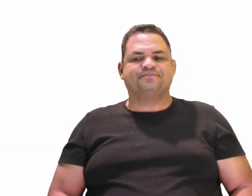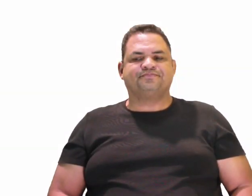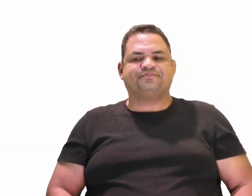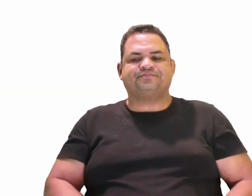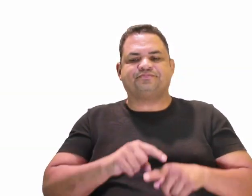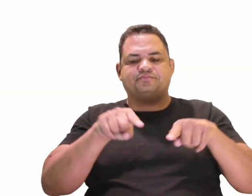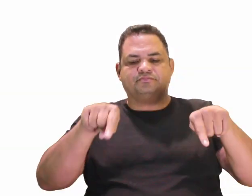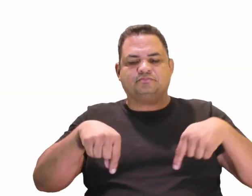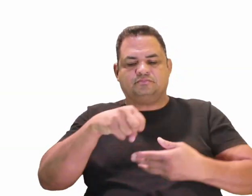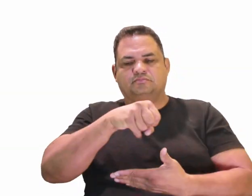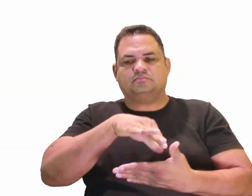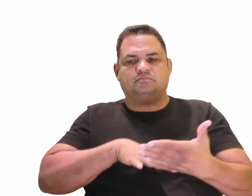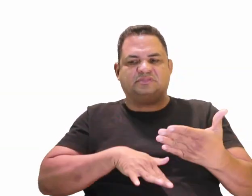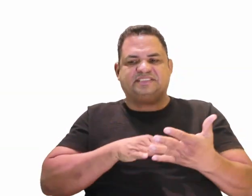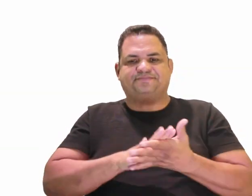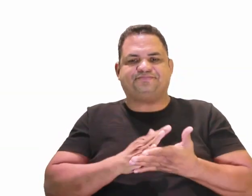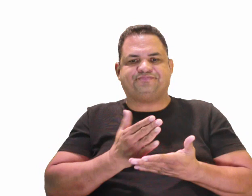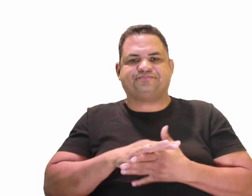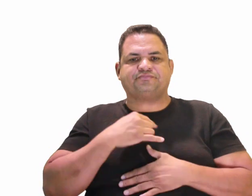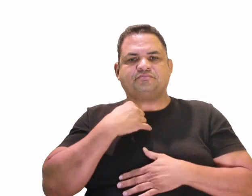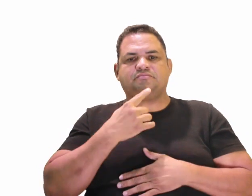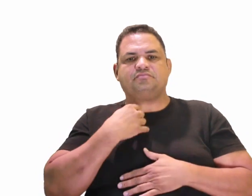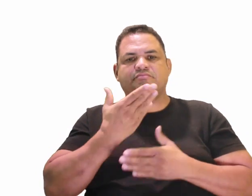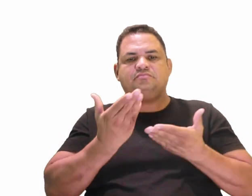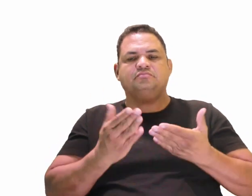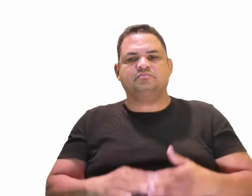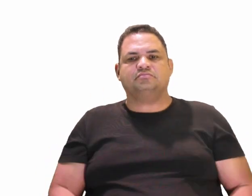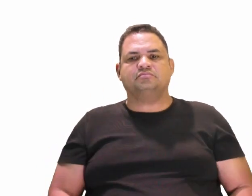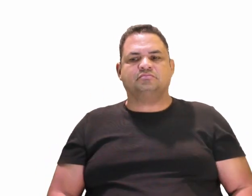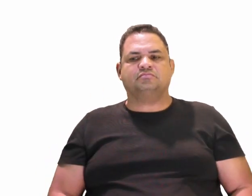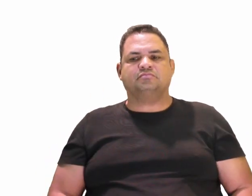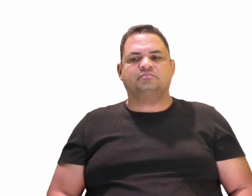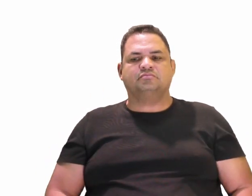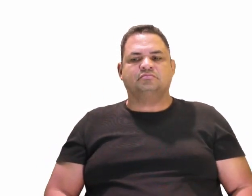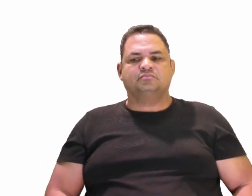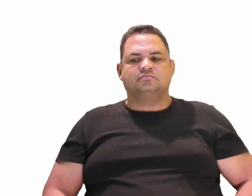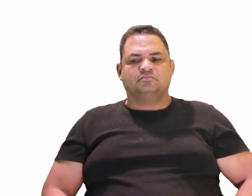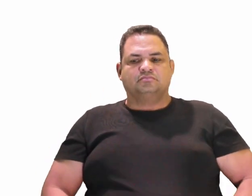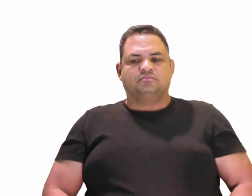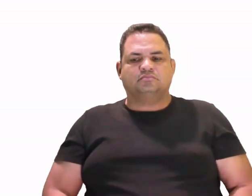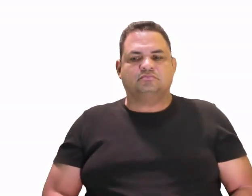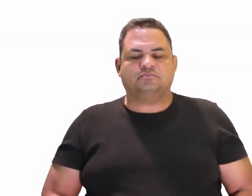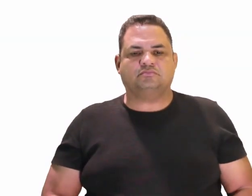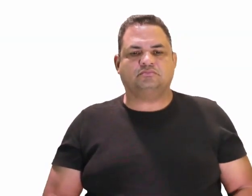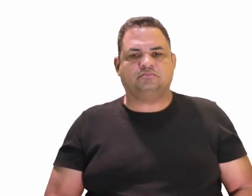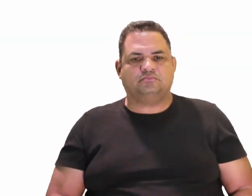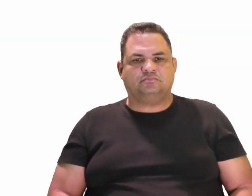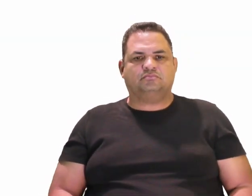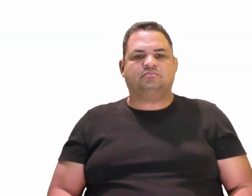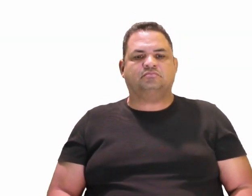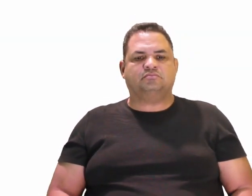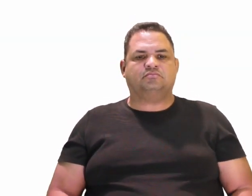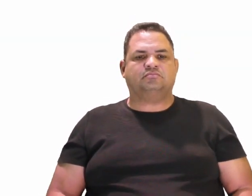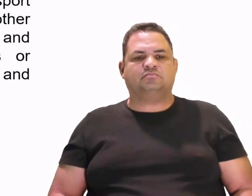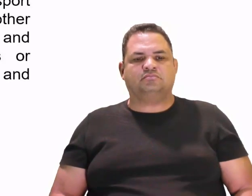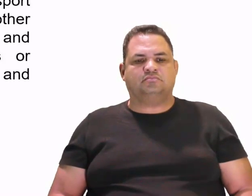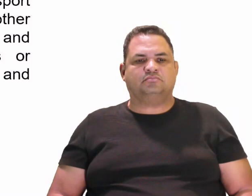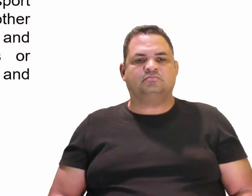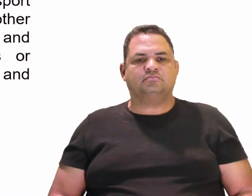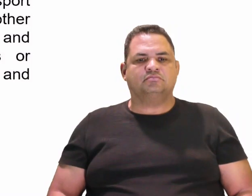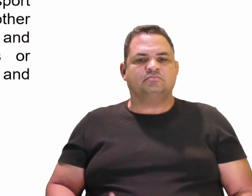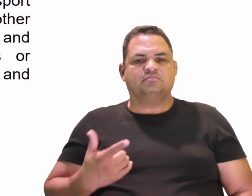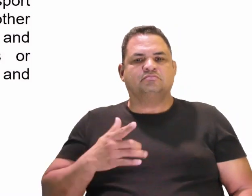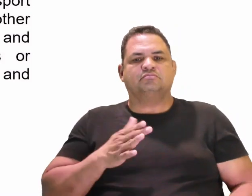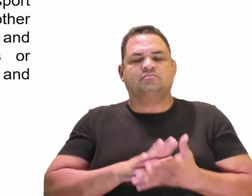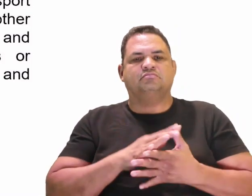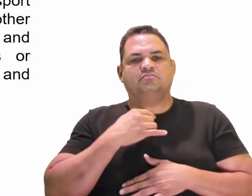Atividade de sala, momento de tirar nossas questions, nossas dúvidas, que tenho certeza que foram zero.